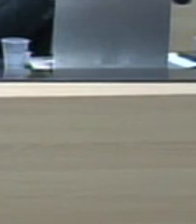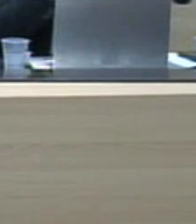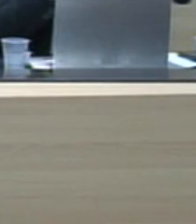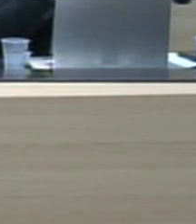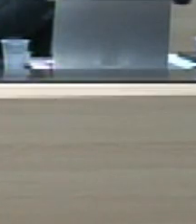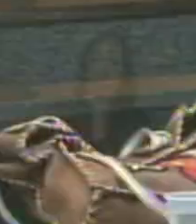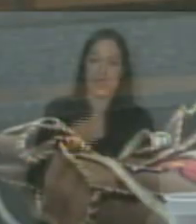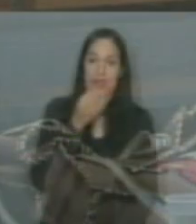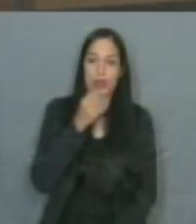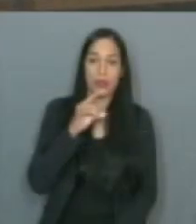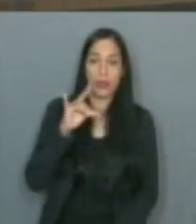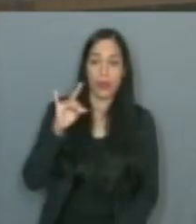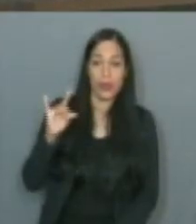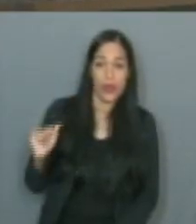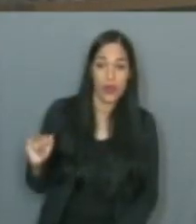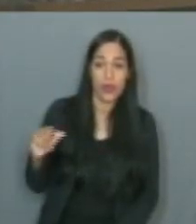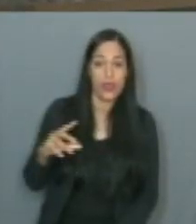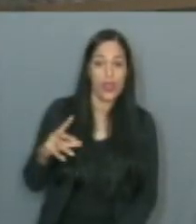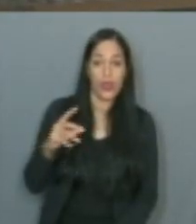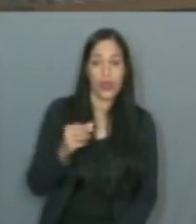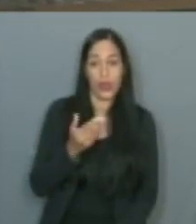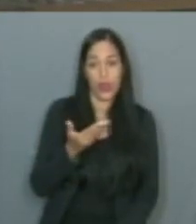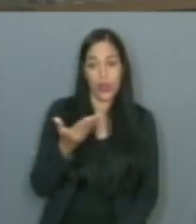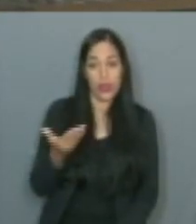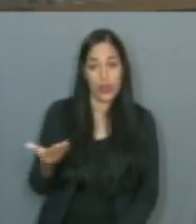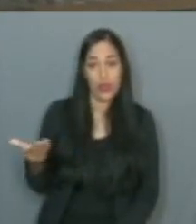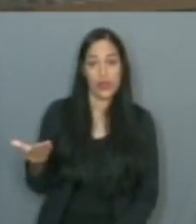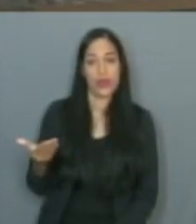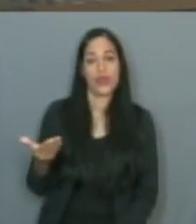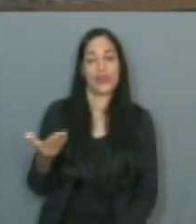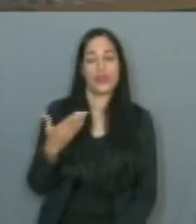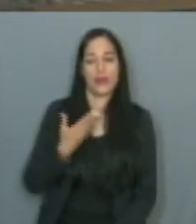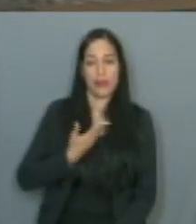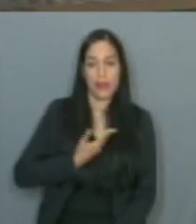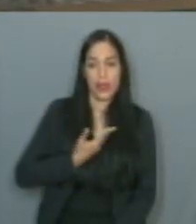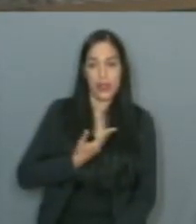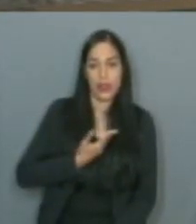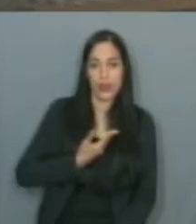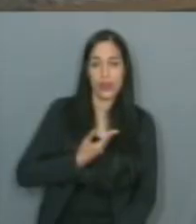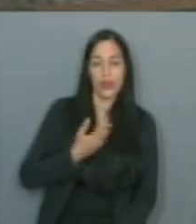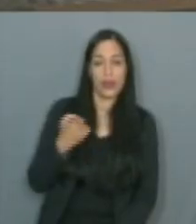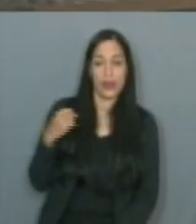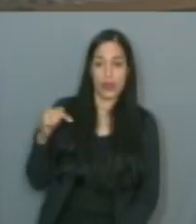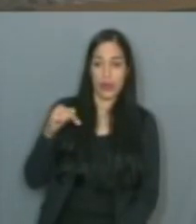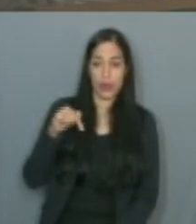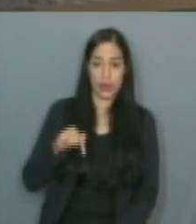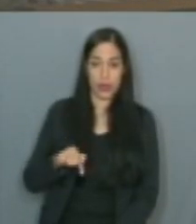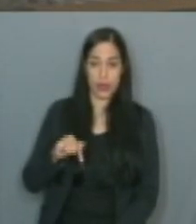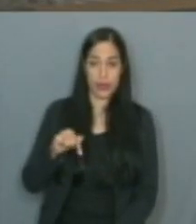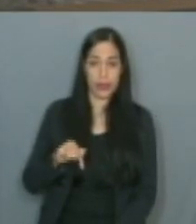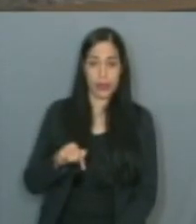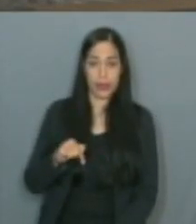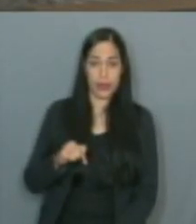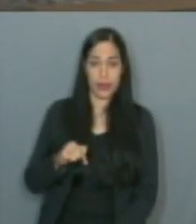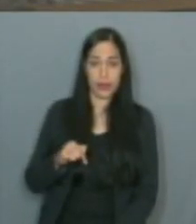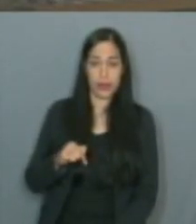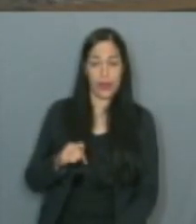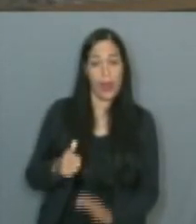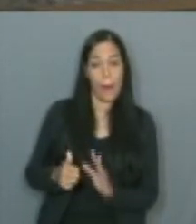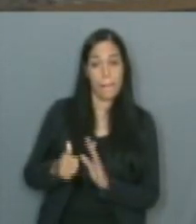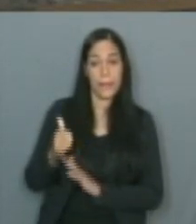Bom dia a todas, todos e todos, caríssimos colegas. Eu estou aqui, em primeiro lugar,